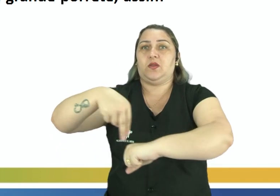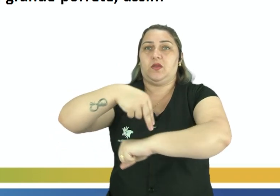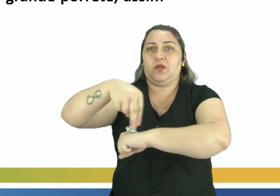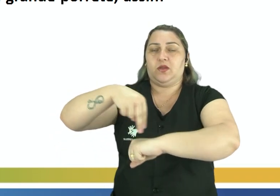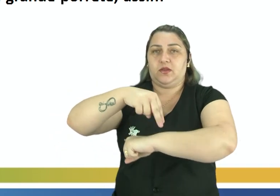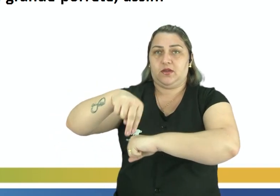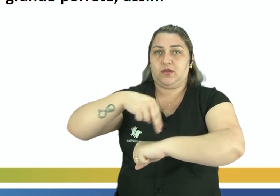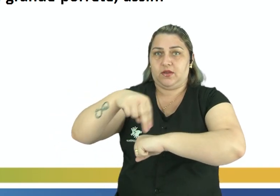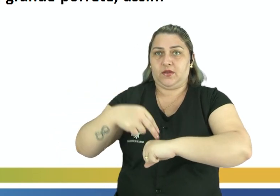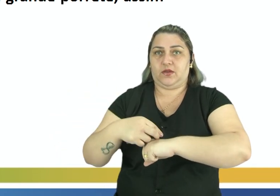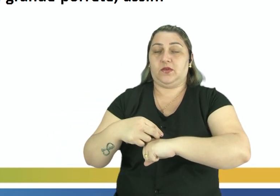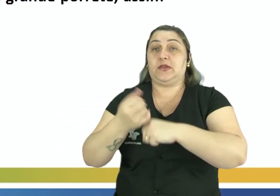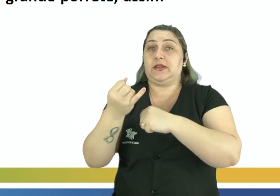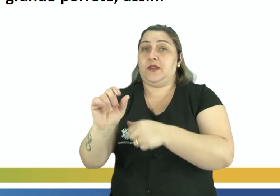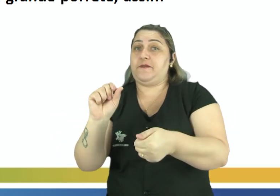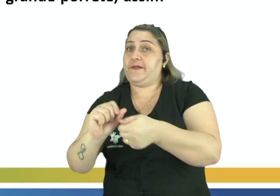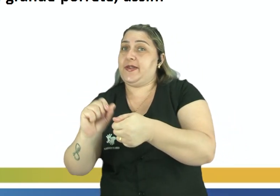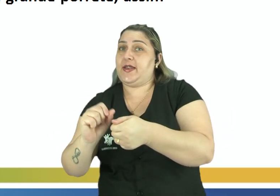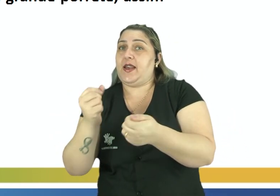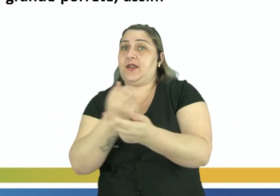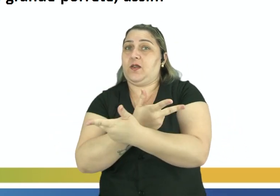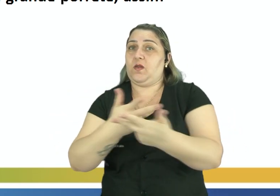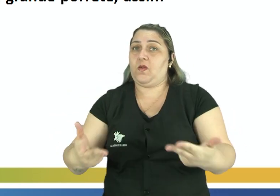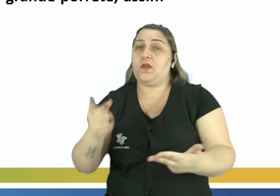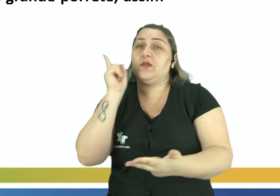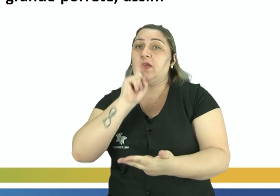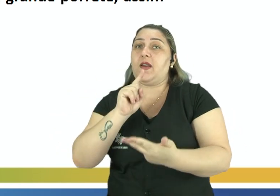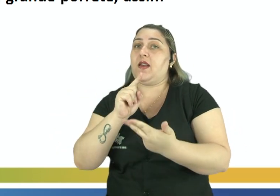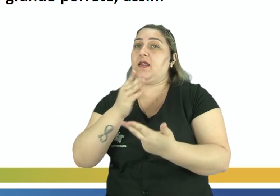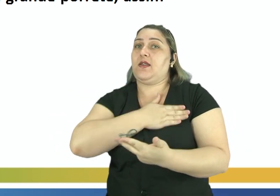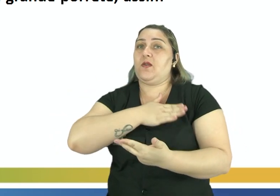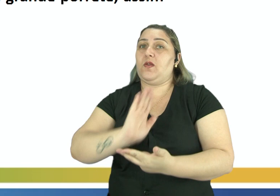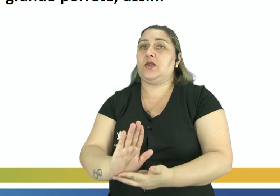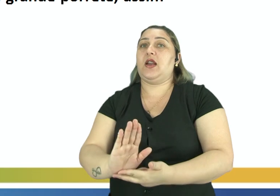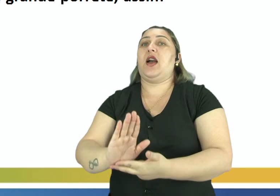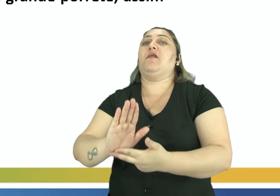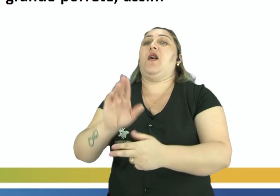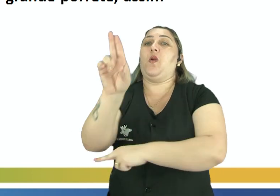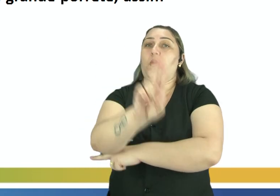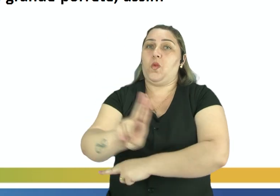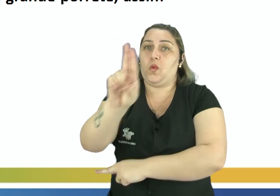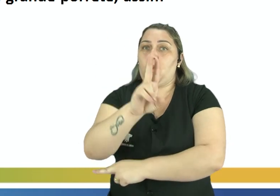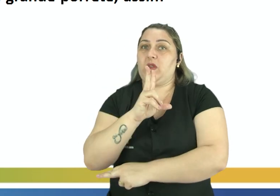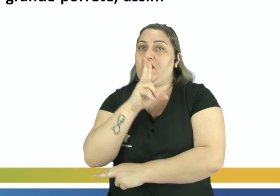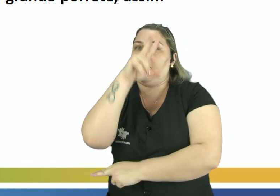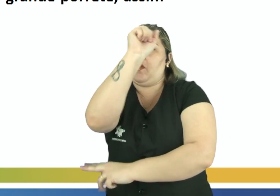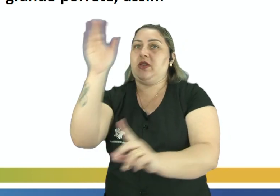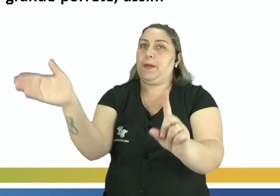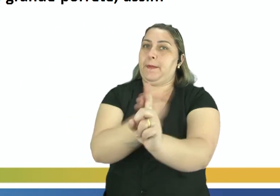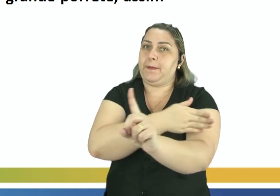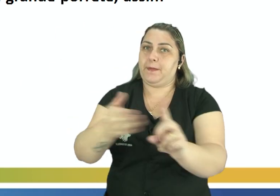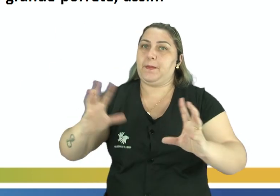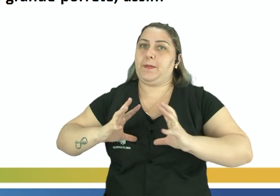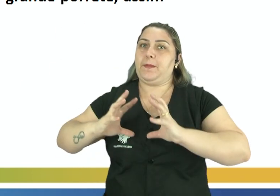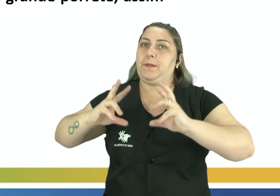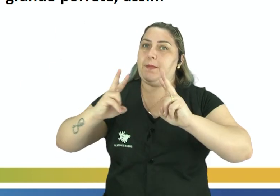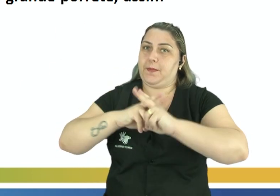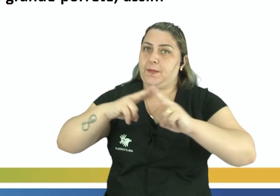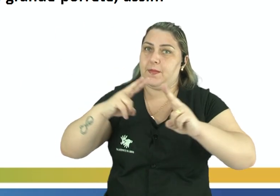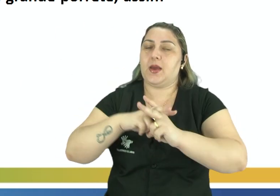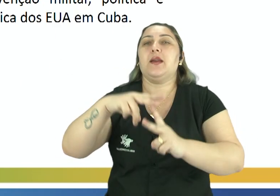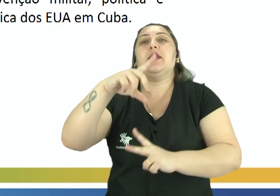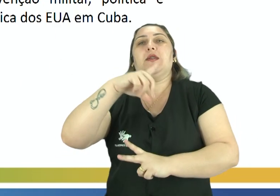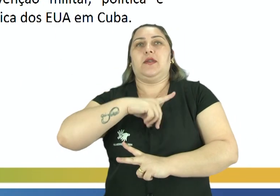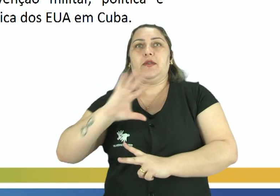quais pudesse favorecer os interesses americanos, então o uso da força seria uma